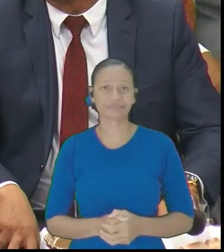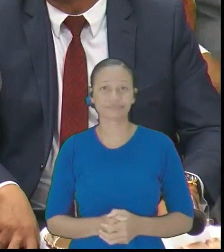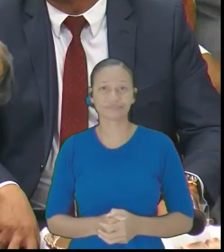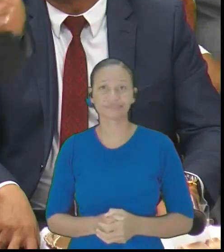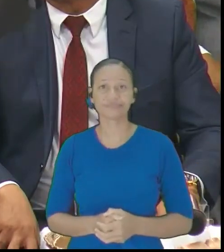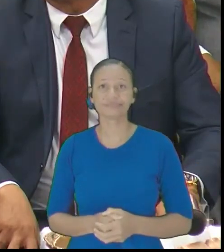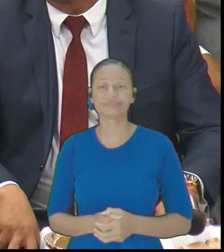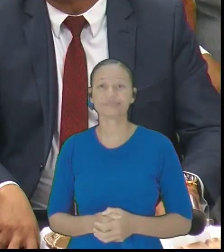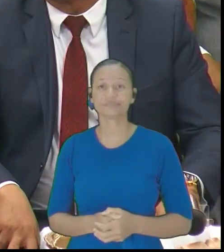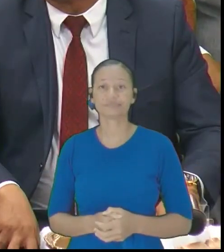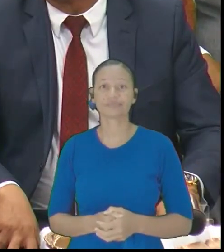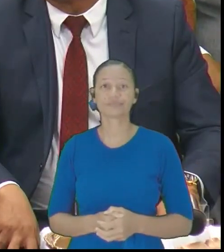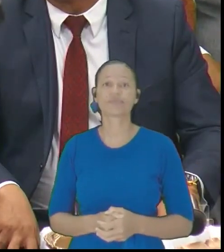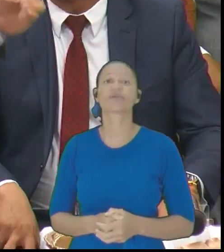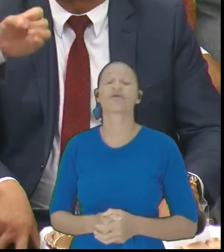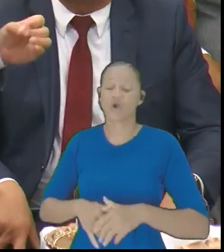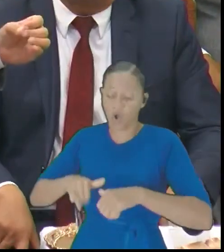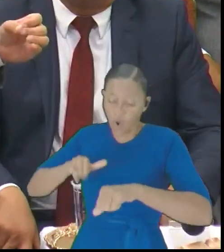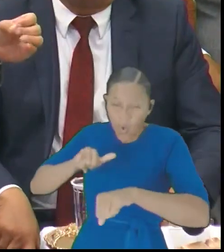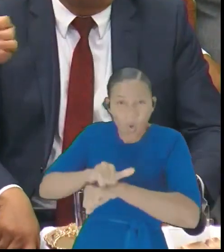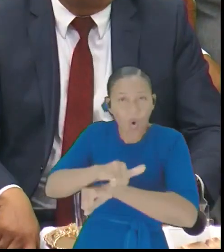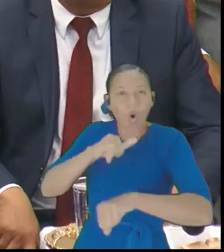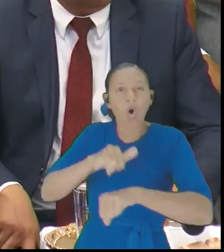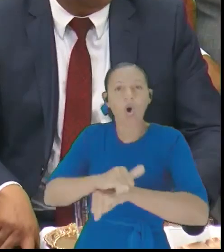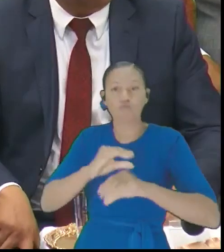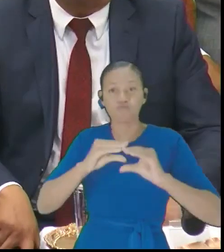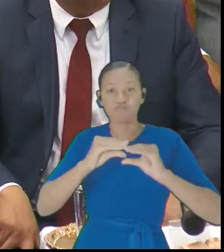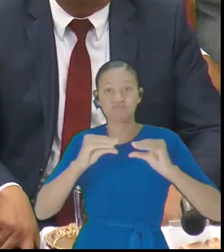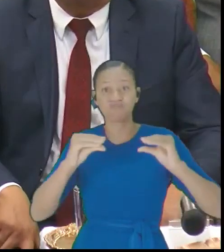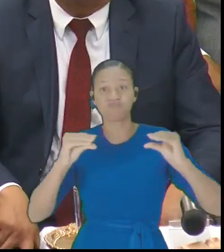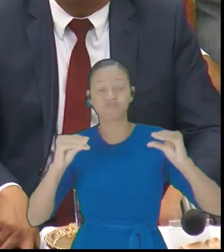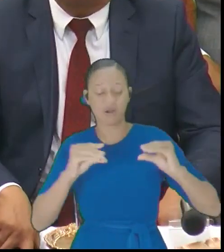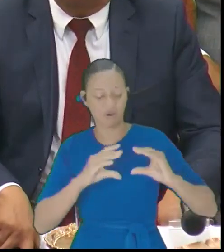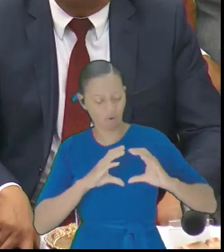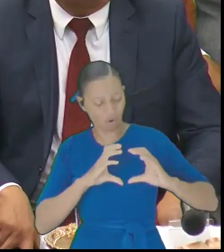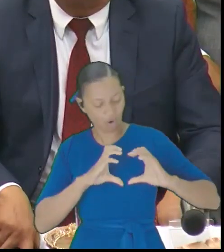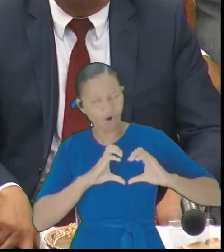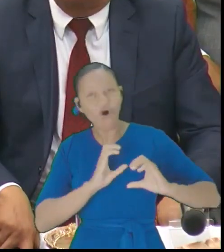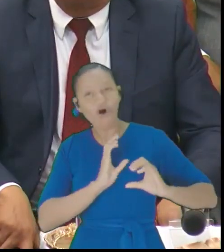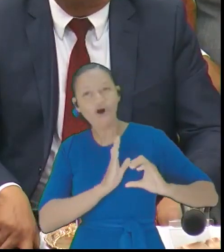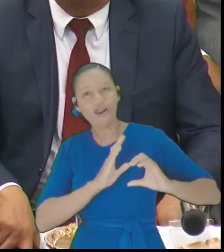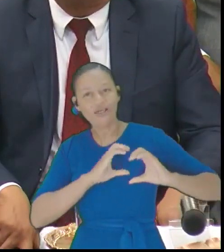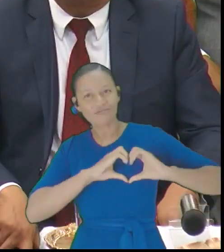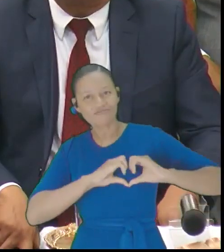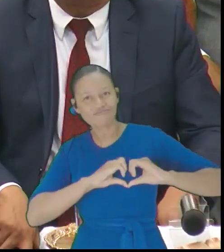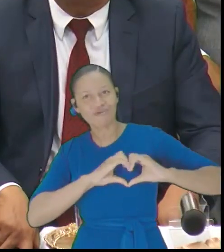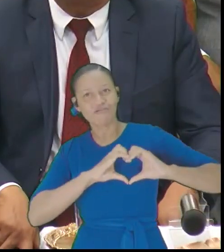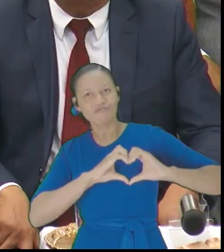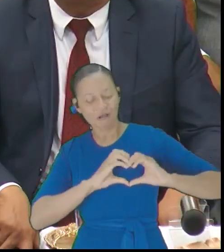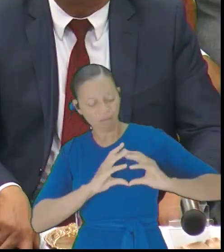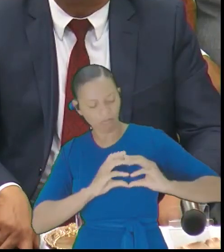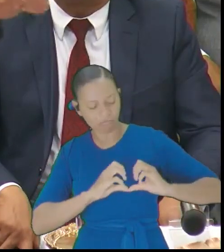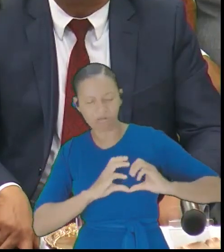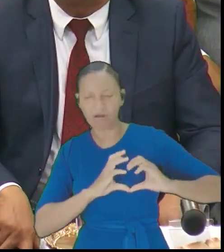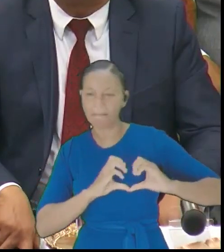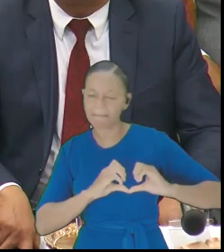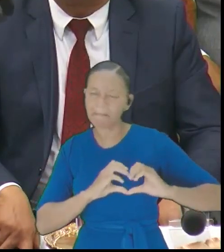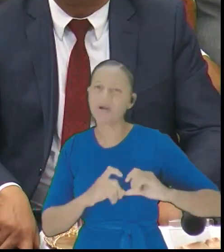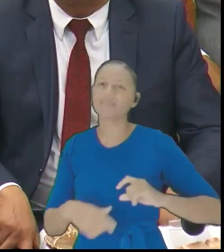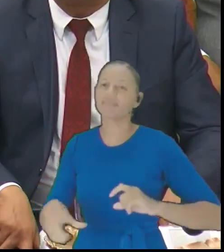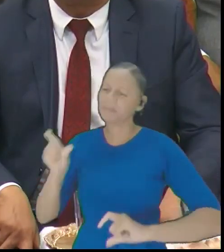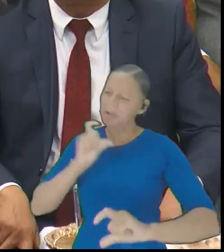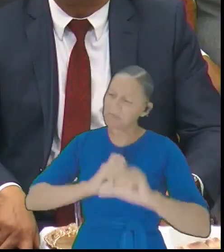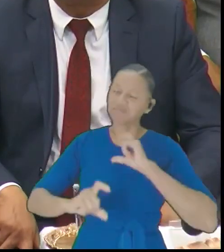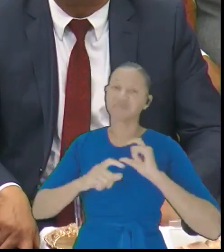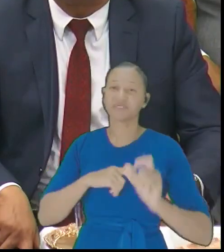Diga comigo assim, couro grosso e coração mole. Pode bater à vontade, perdoando,